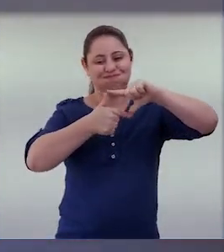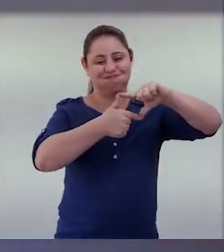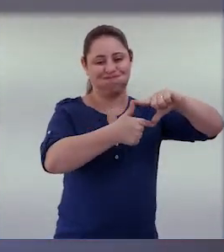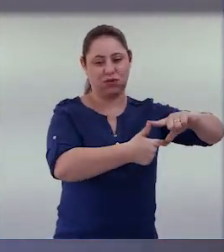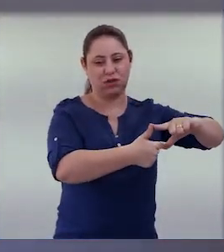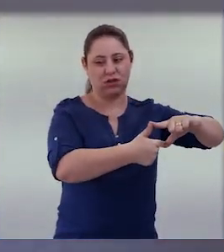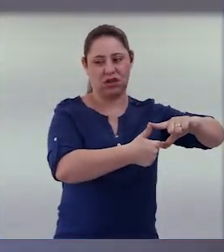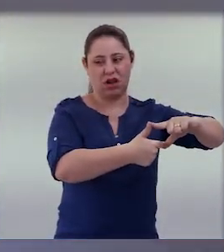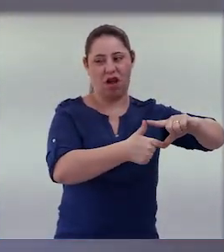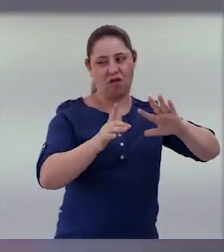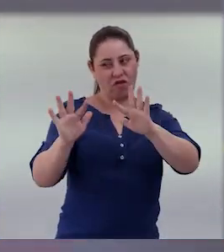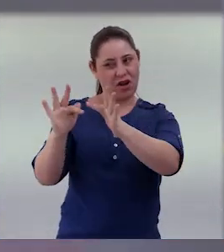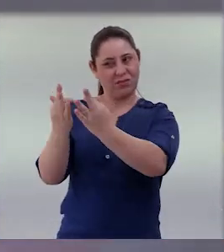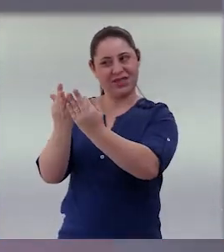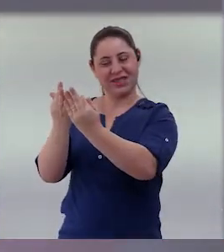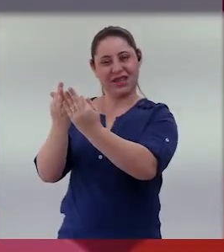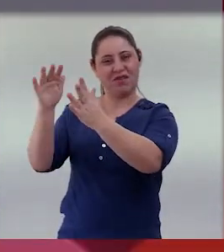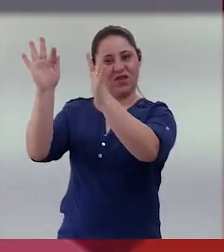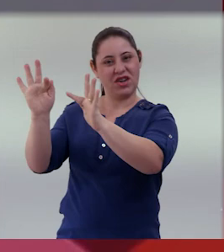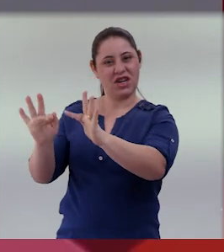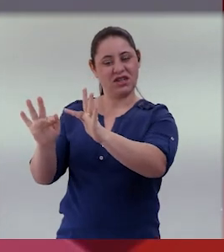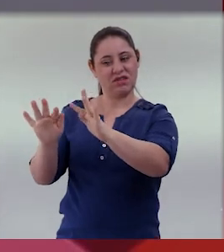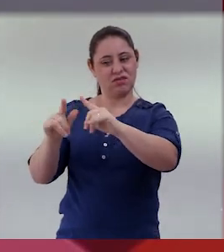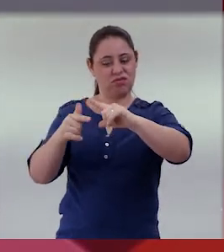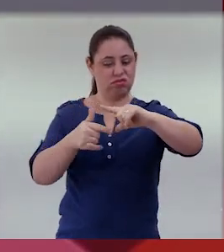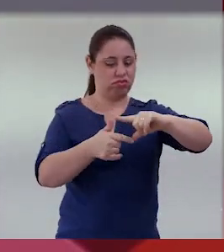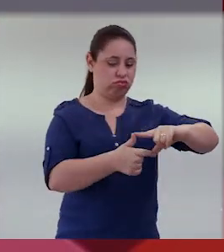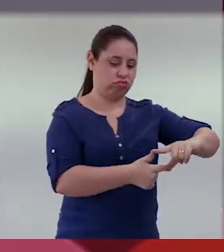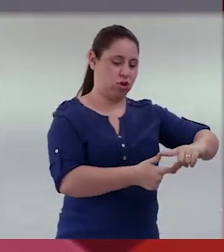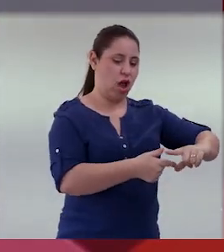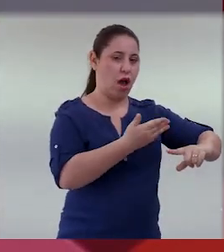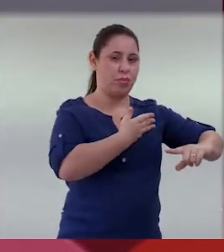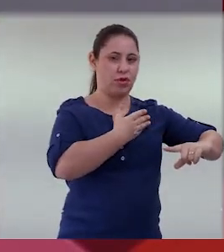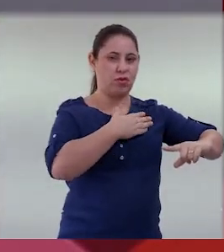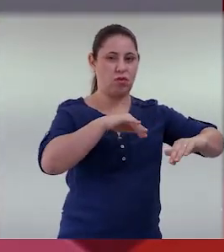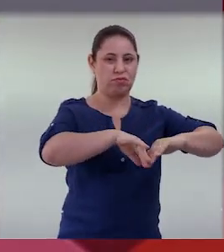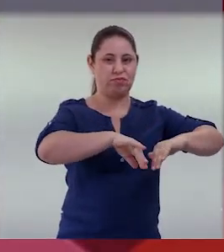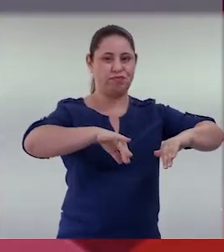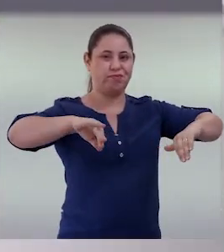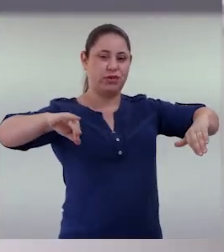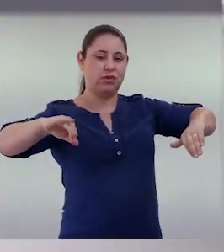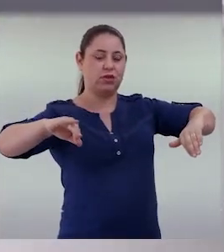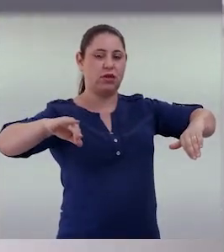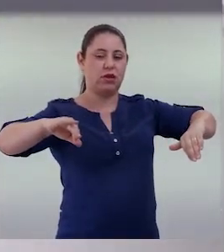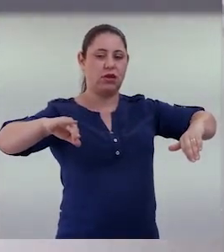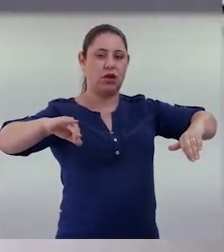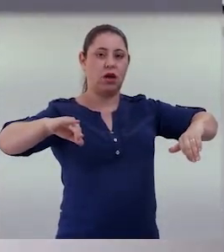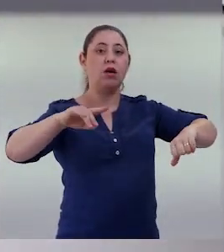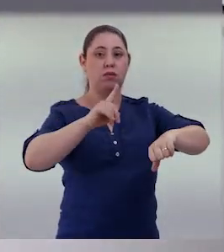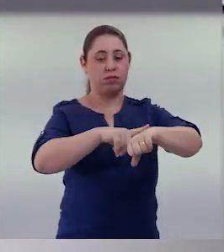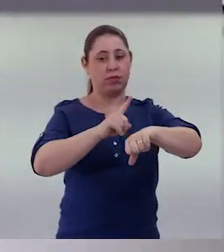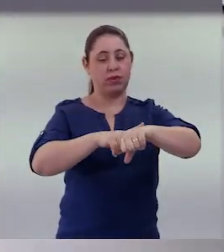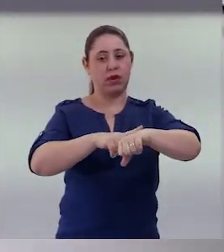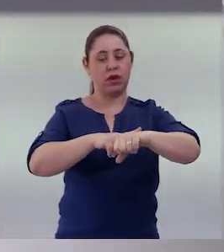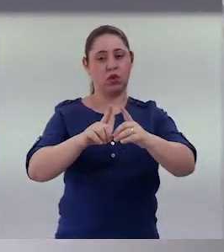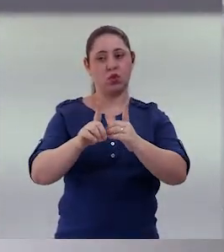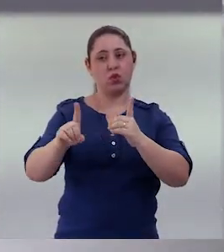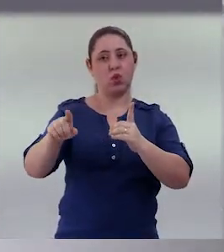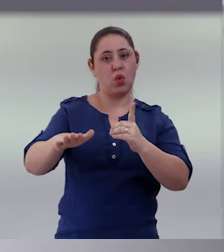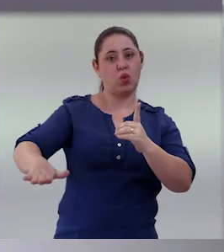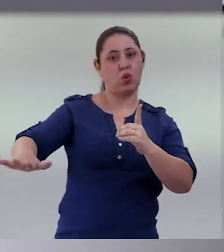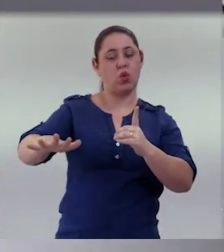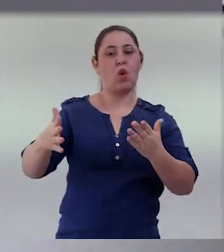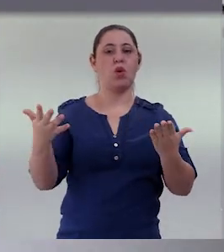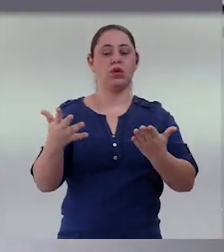Ela pode se isolar também, se isolar da família, se isolar de amigos, né? Por mais que a gente esteja